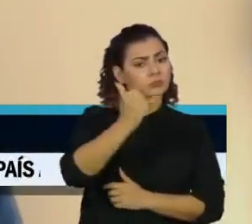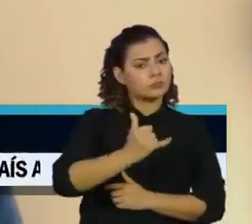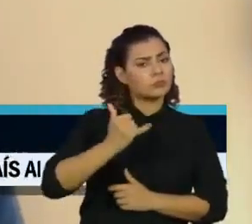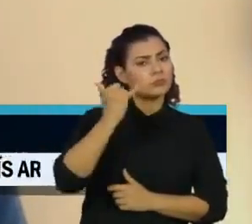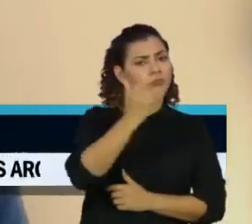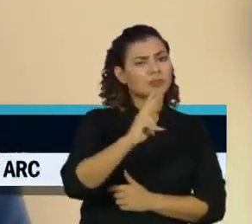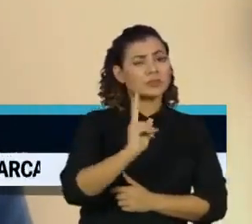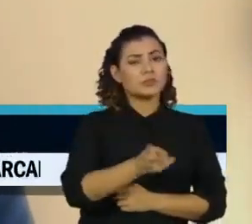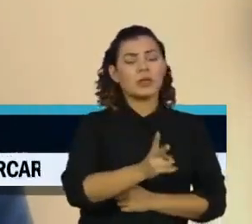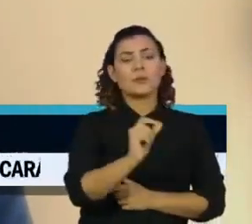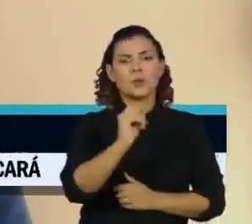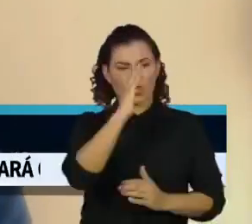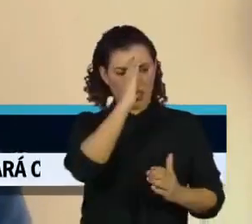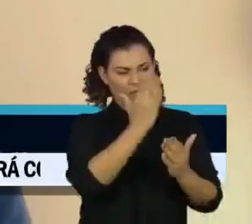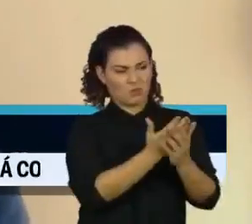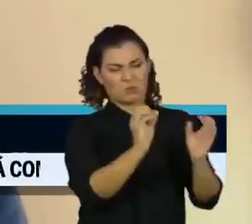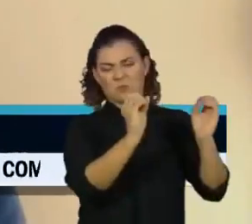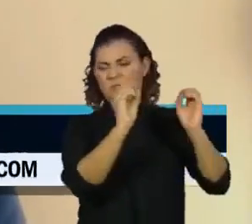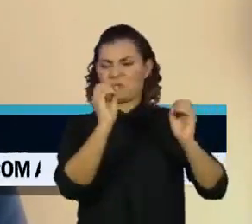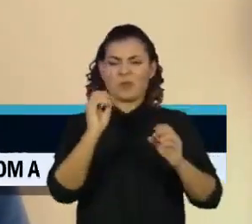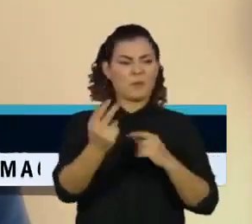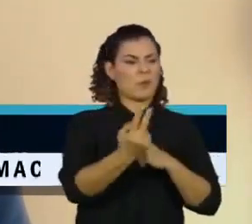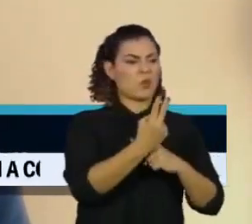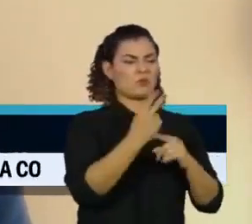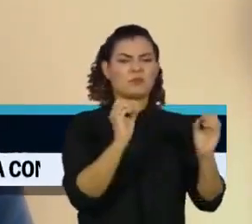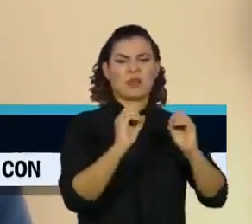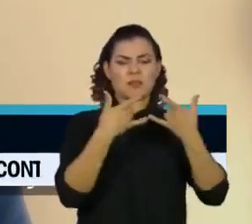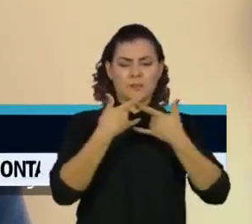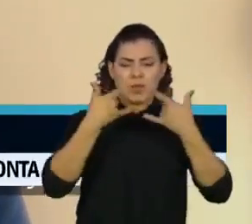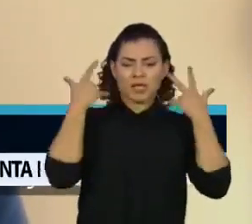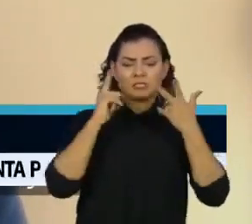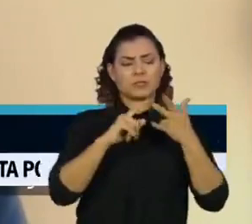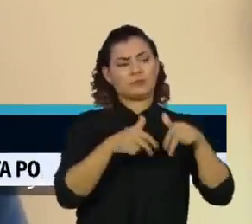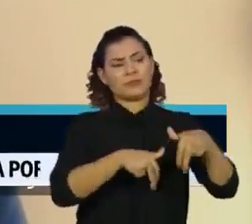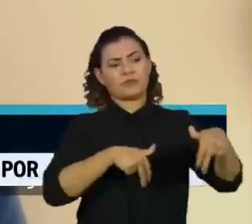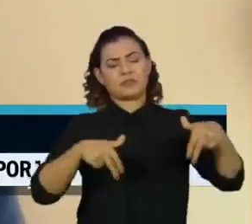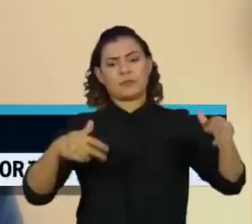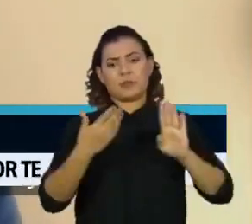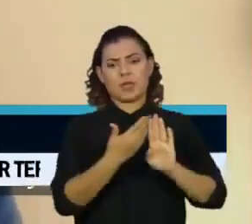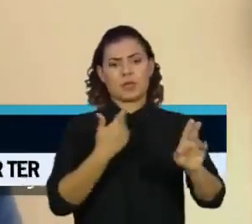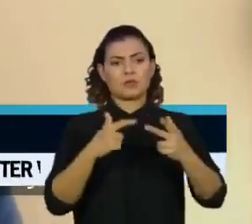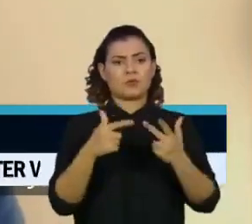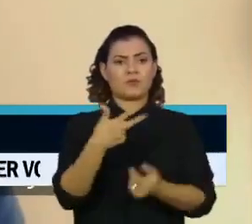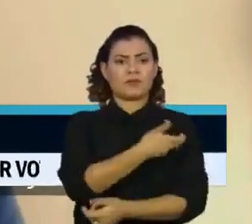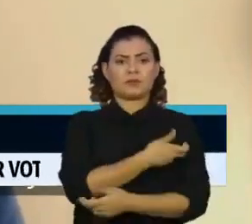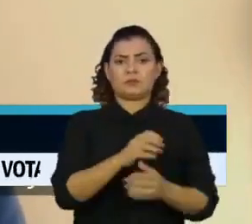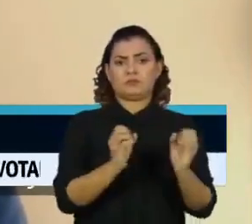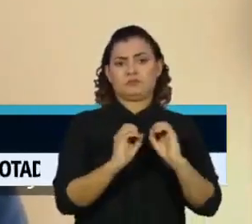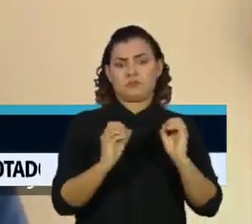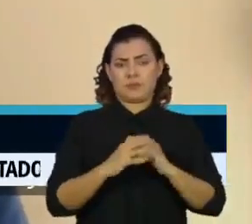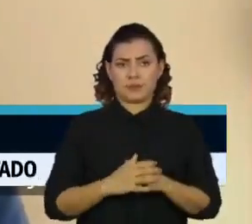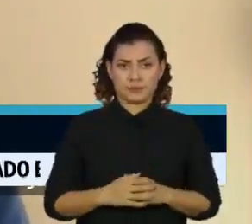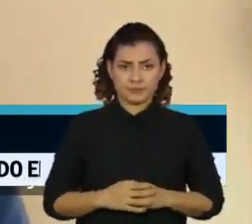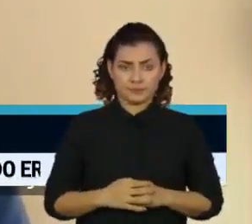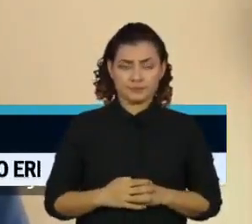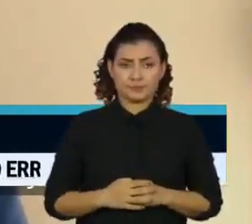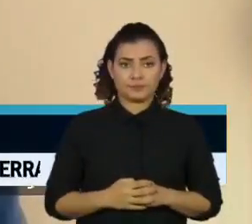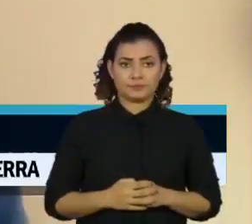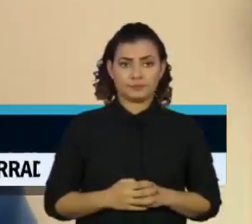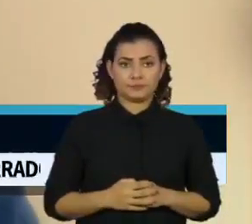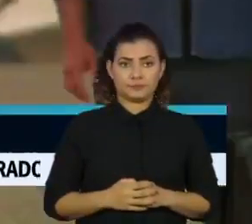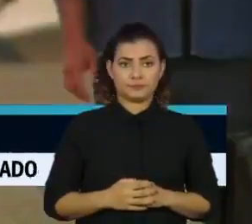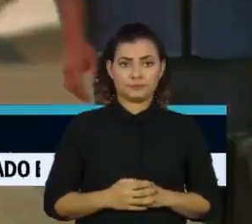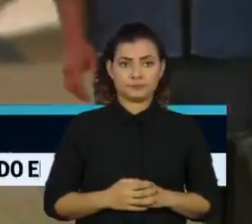semeado descrédito em todas as medidas de proteção, como o uso de máscaras e o distanciamento social. Discredit all